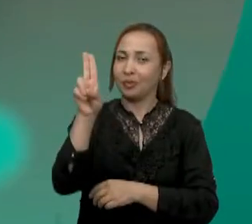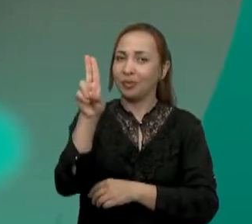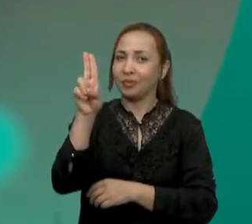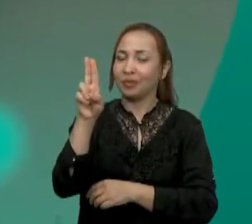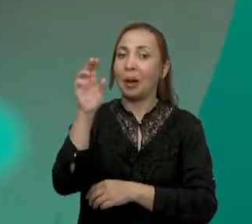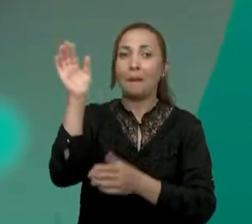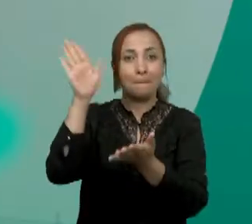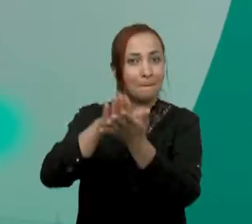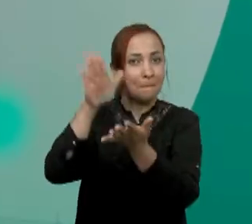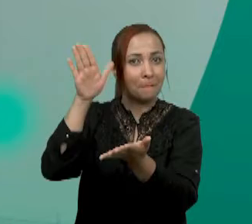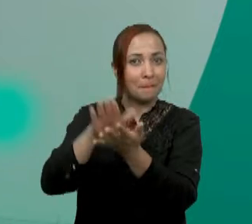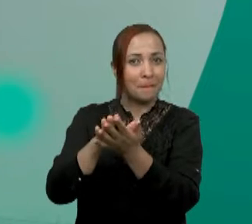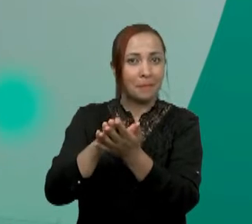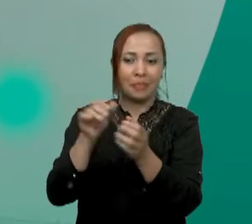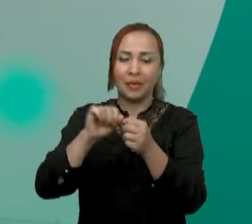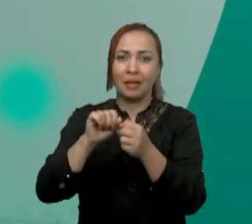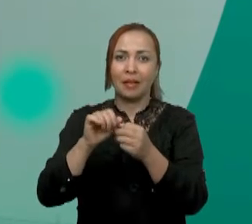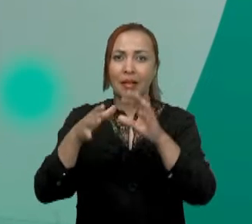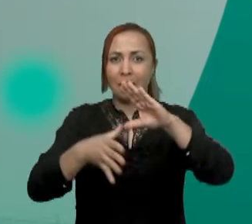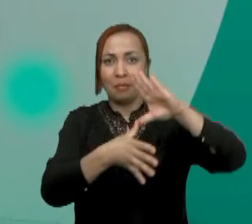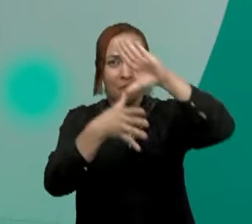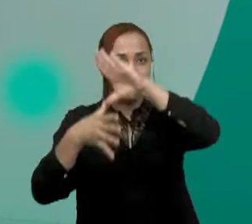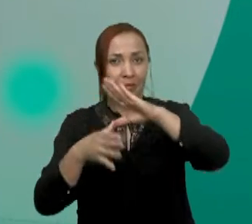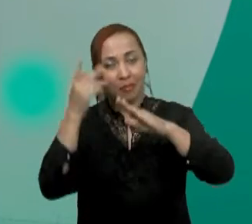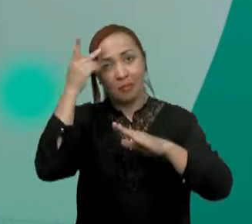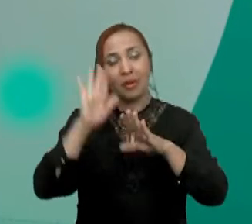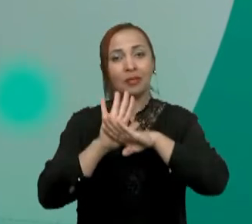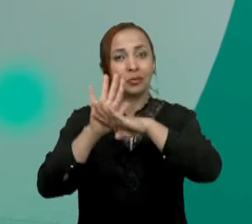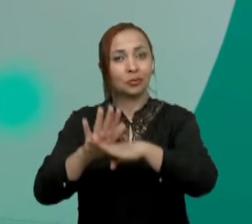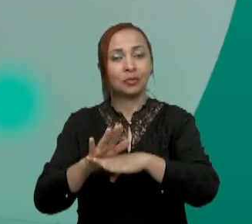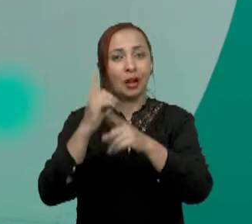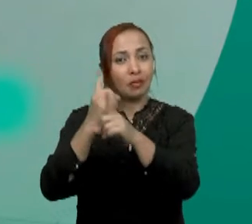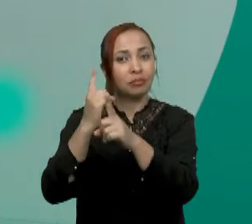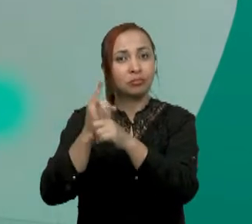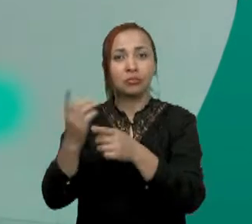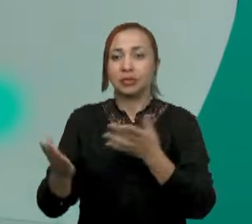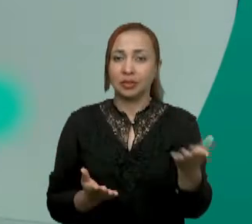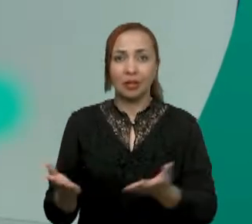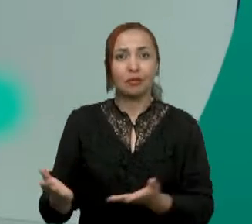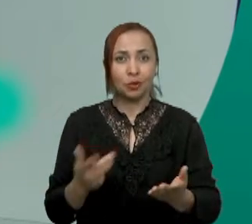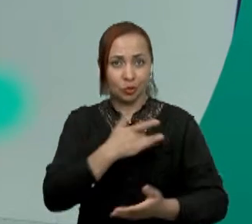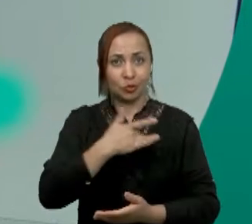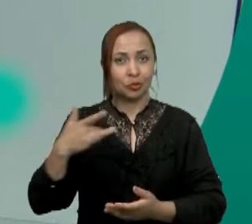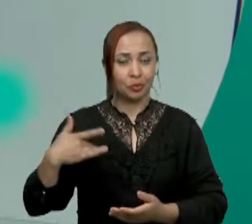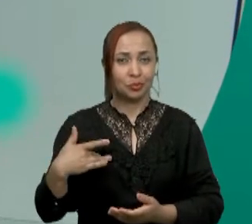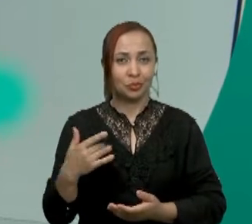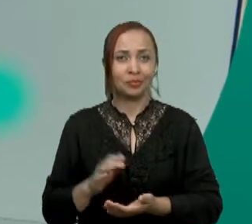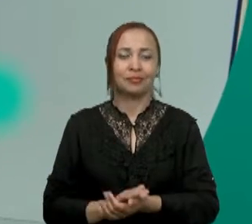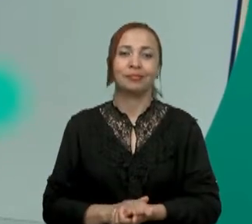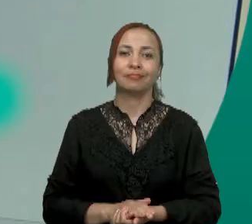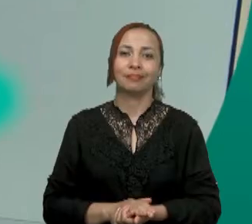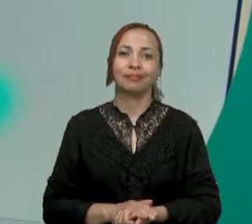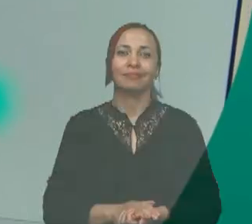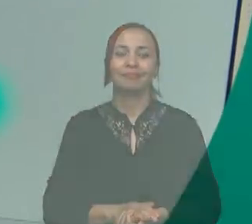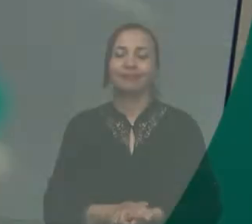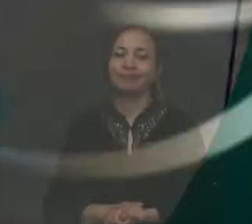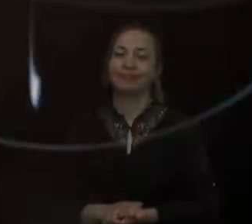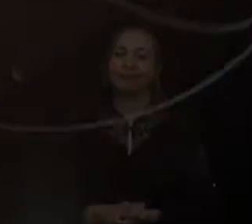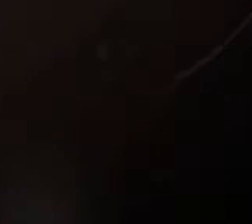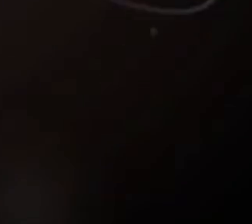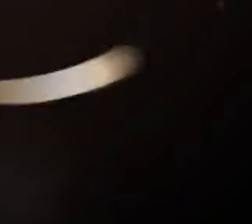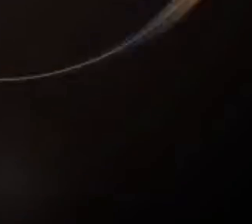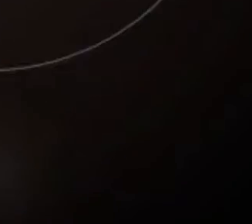eles estão produzindo mapas para ajudar as Comunidades Quilombolas a encontrar serviços públicos de saúde e